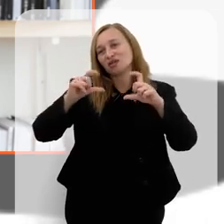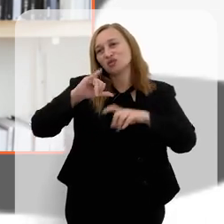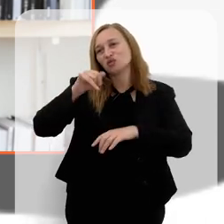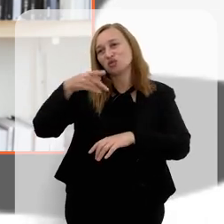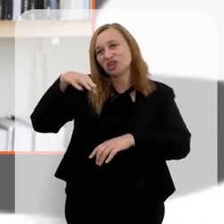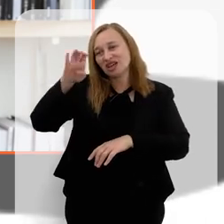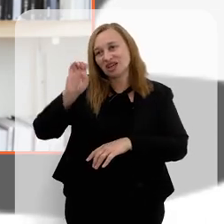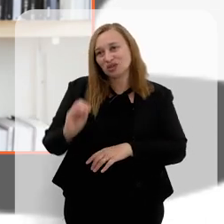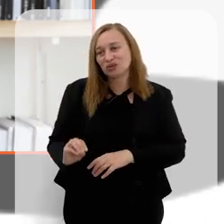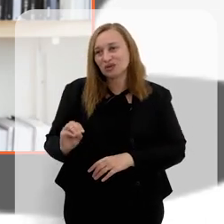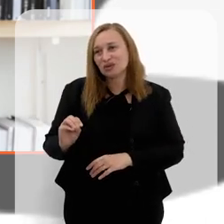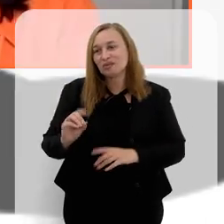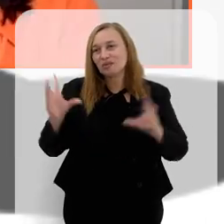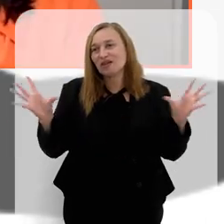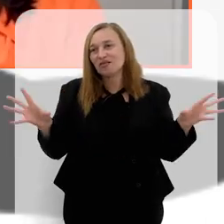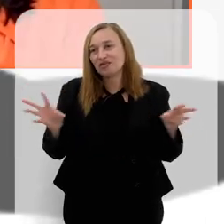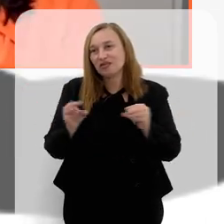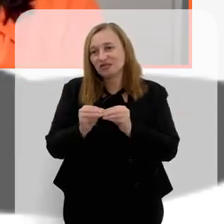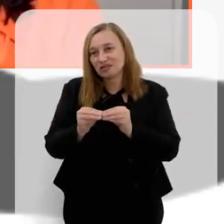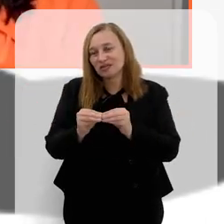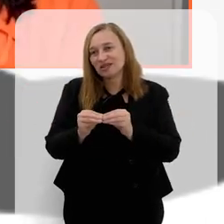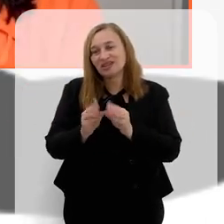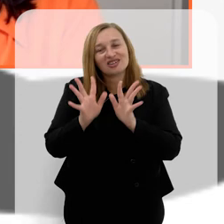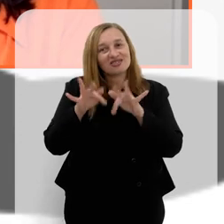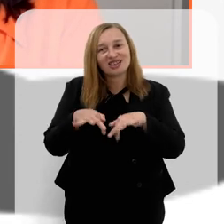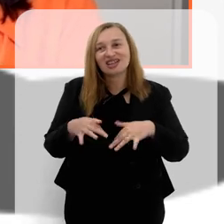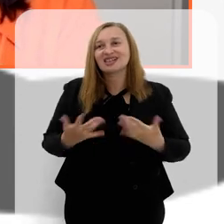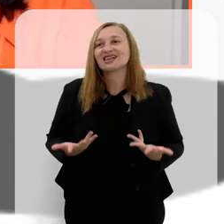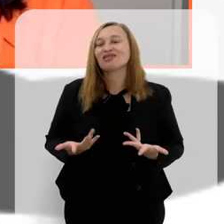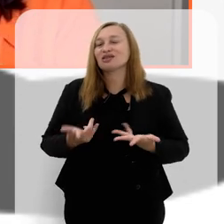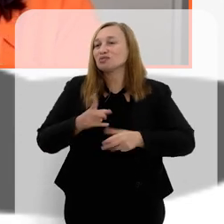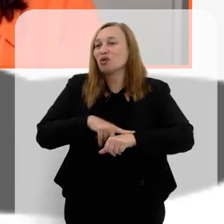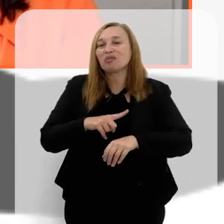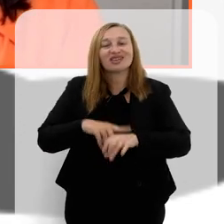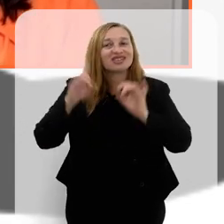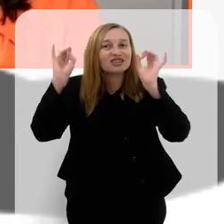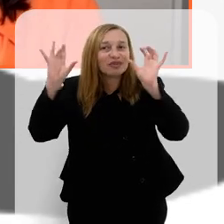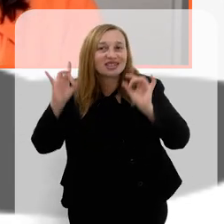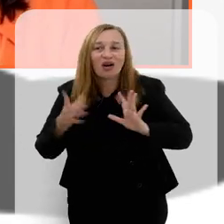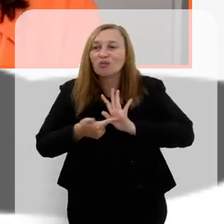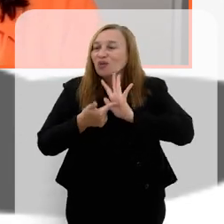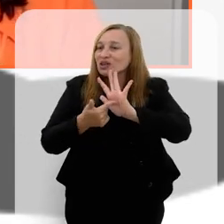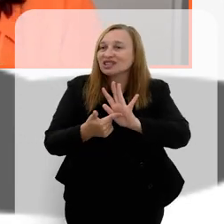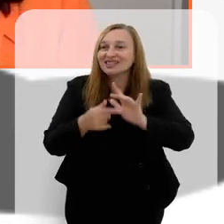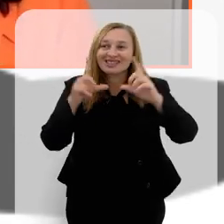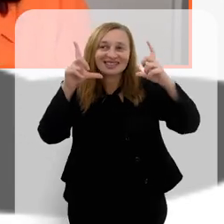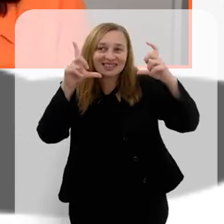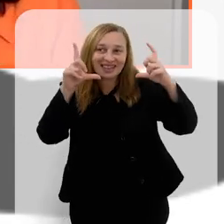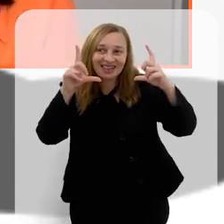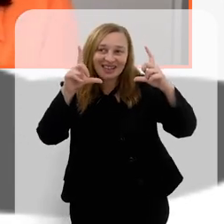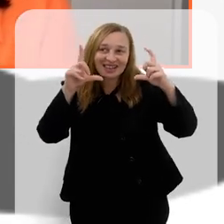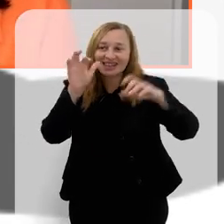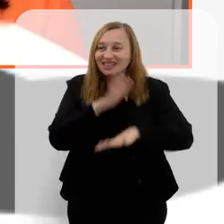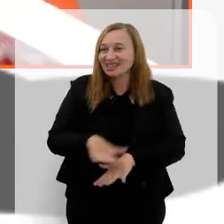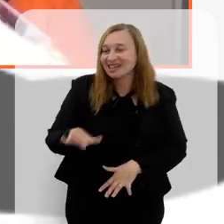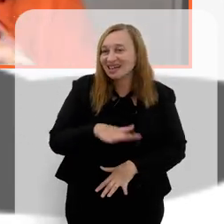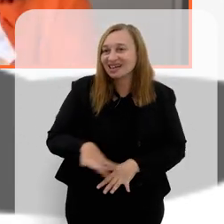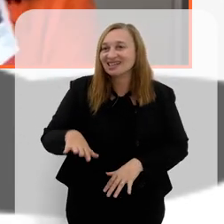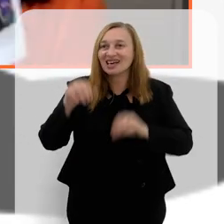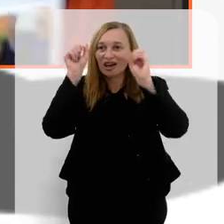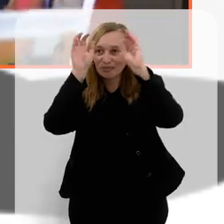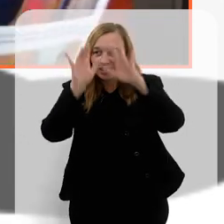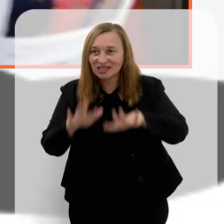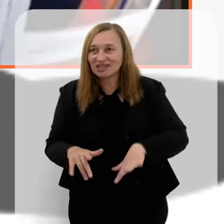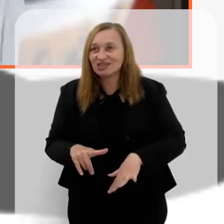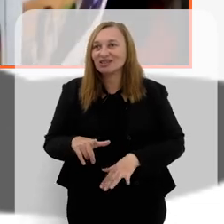do Julián para a gente fechar esse episódio aqui, mostrando essa criança